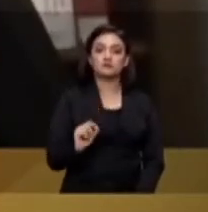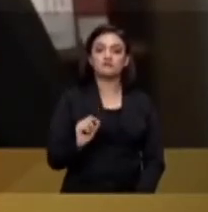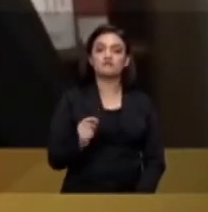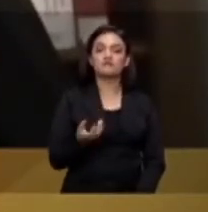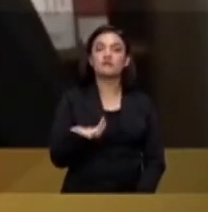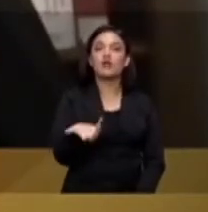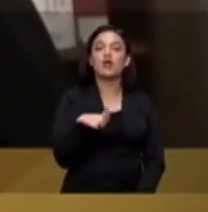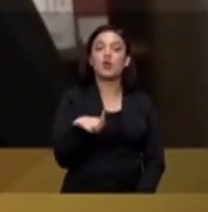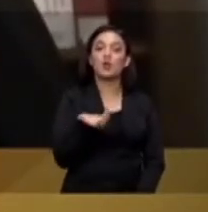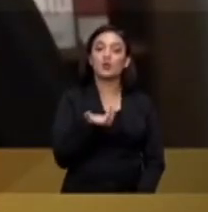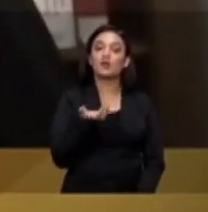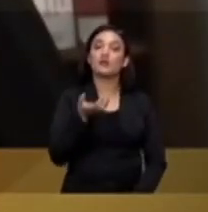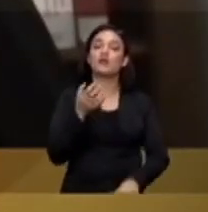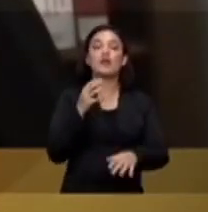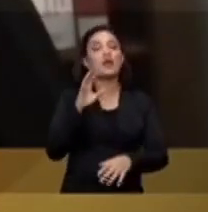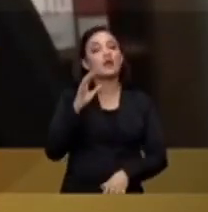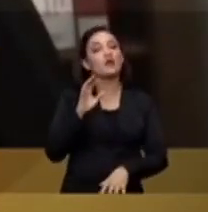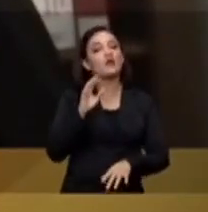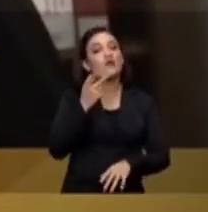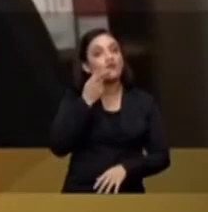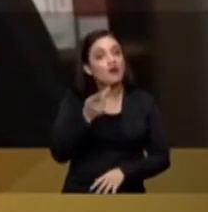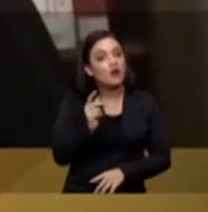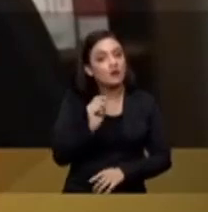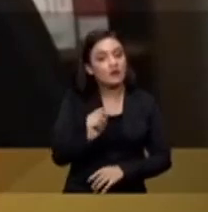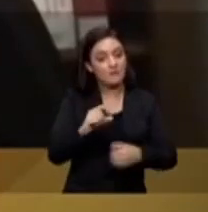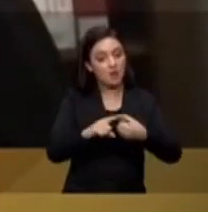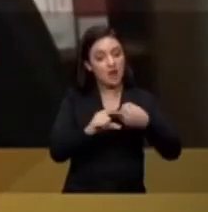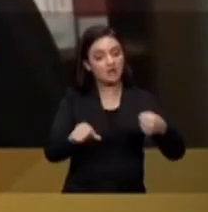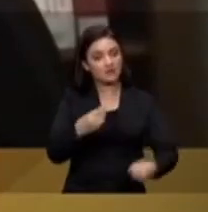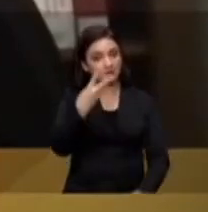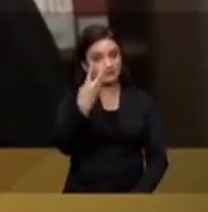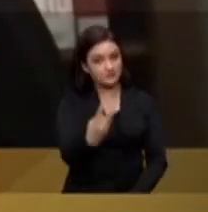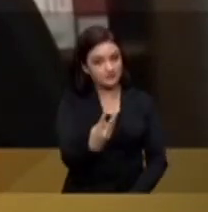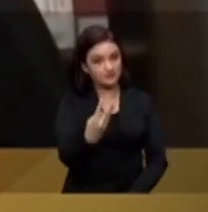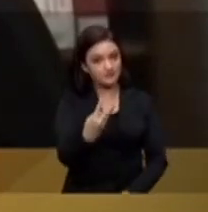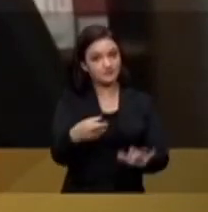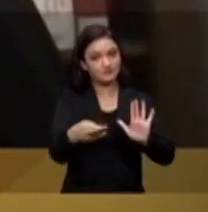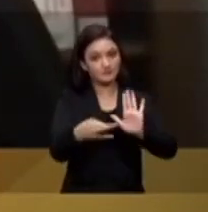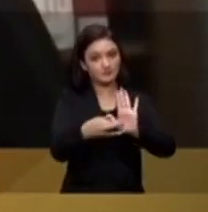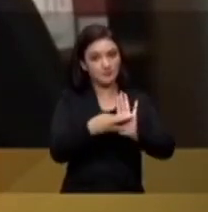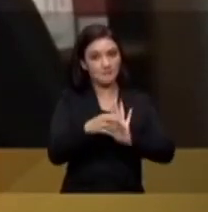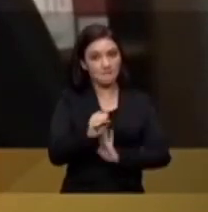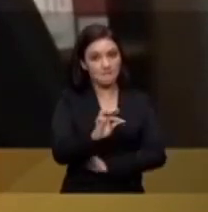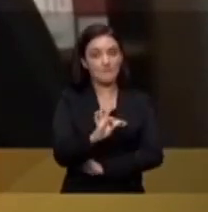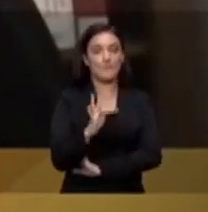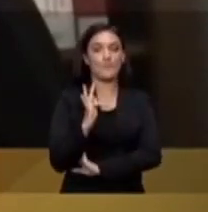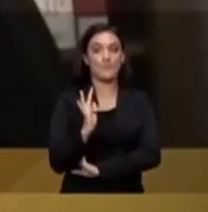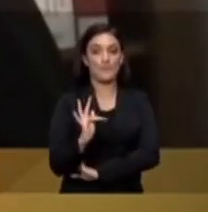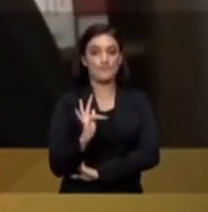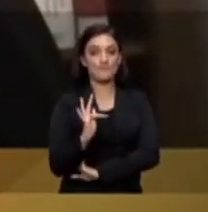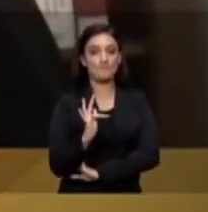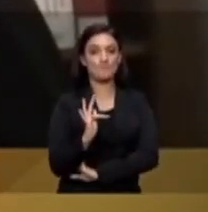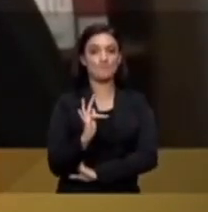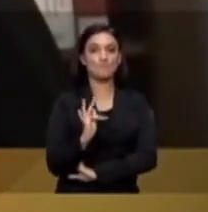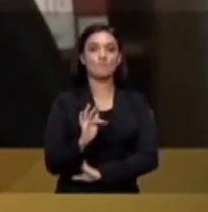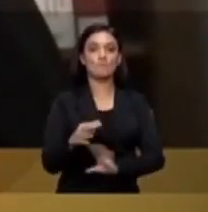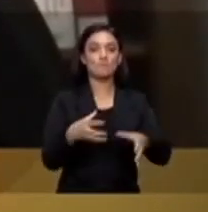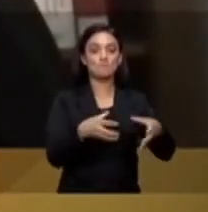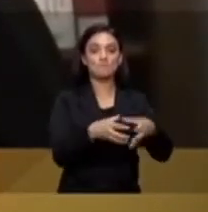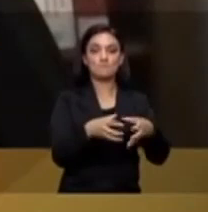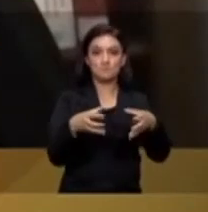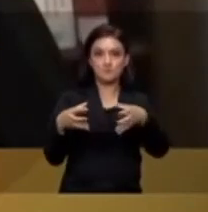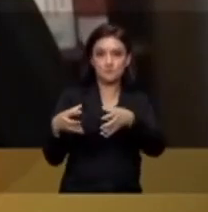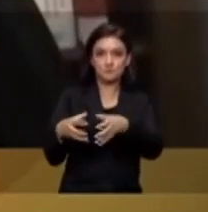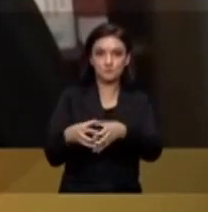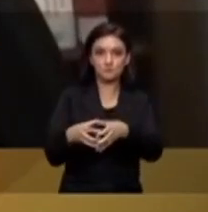gostaria de veicular, recordar, que nos termos do artigo 3º do Regimento Interno do Supremo Tribunal Federal, as turmas que